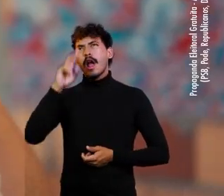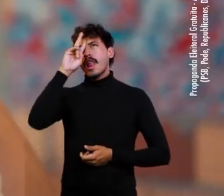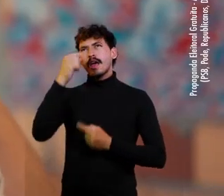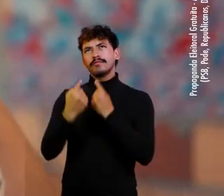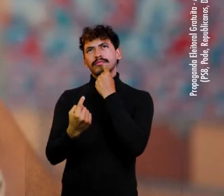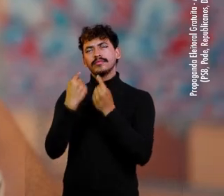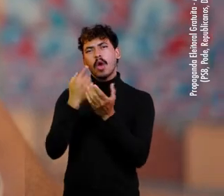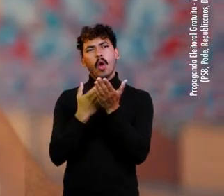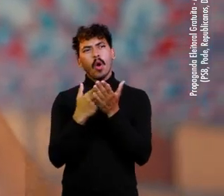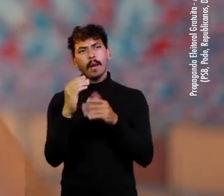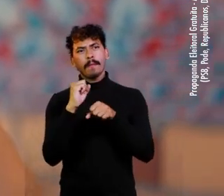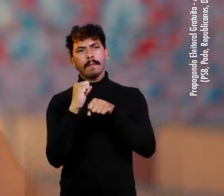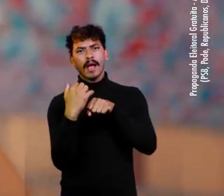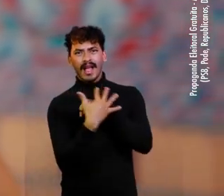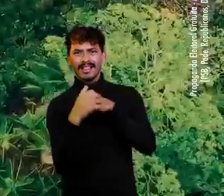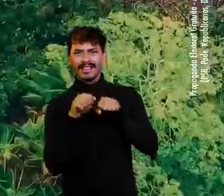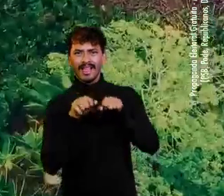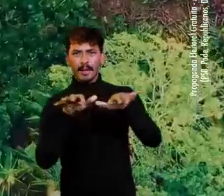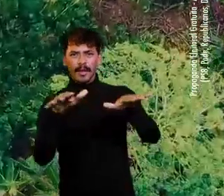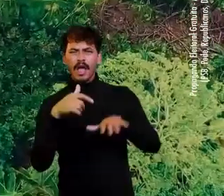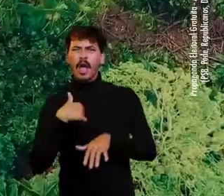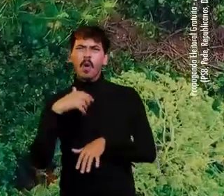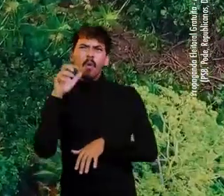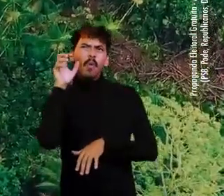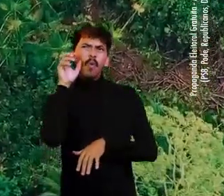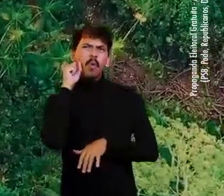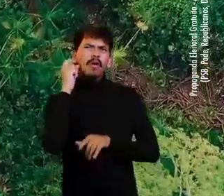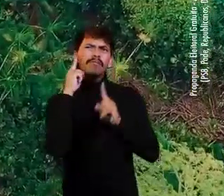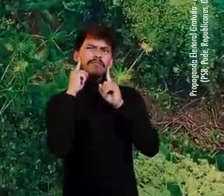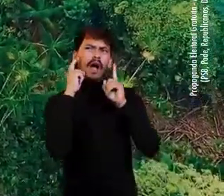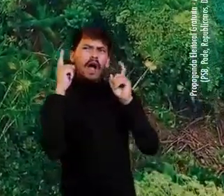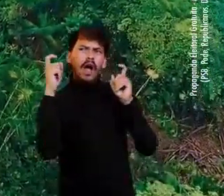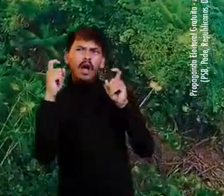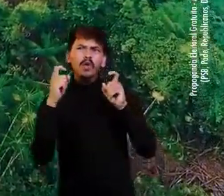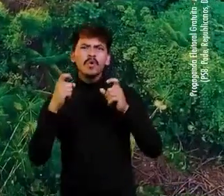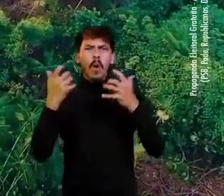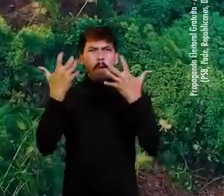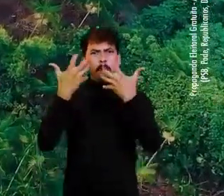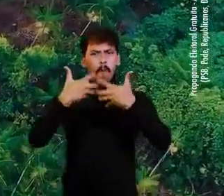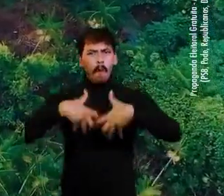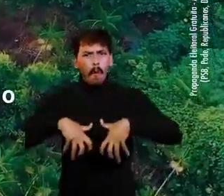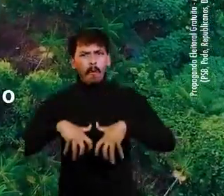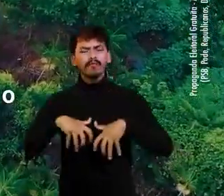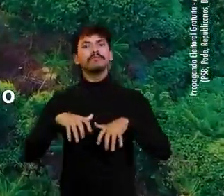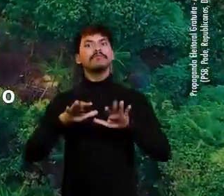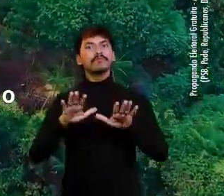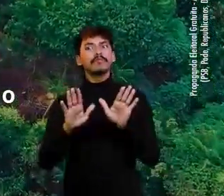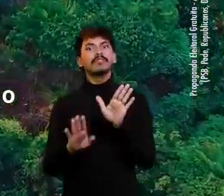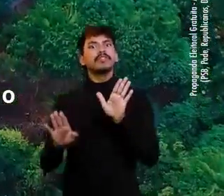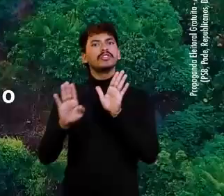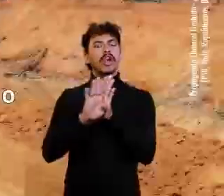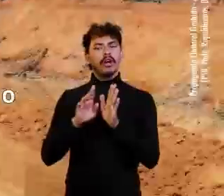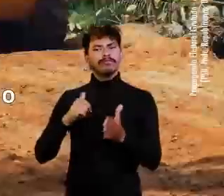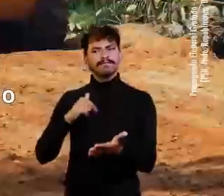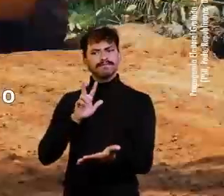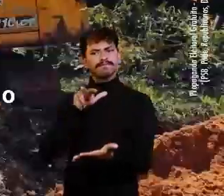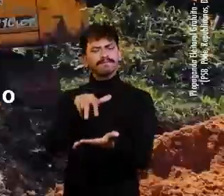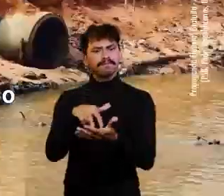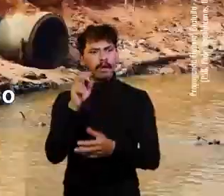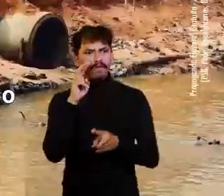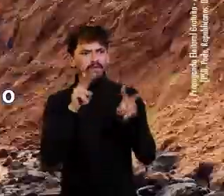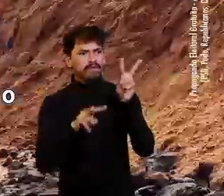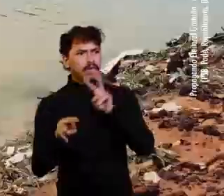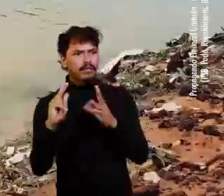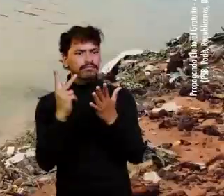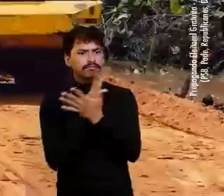lembro bem que quando começou a pandemia, aí eu escutava longe o barulho da máquina. Quando chegou aqui na